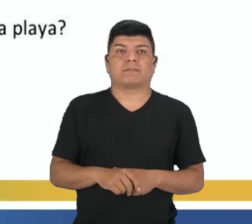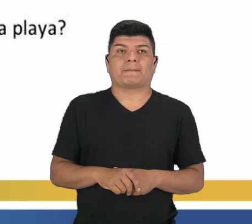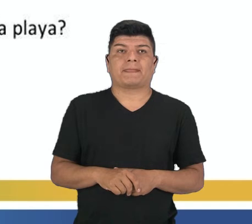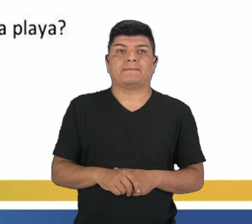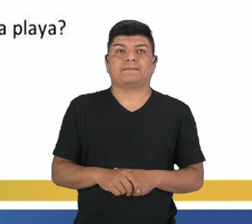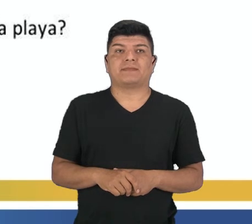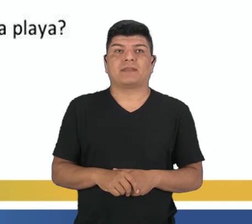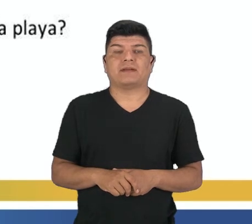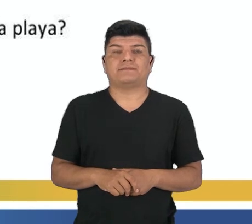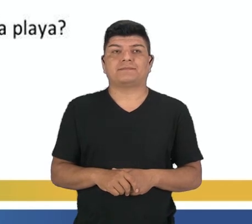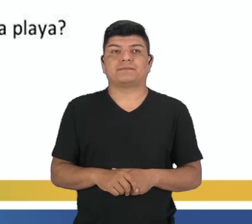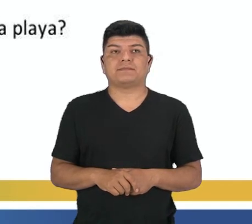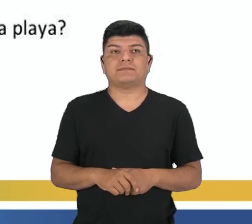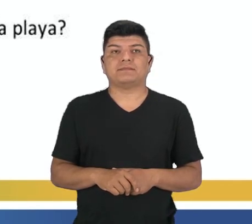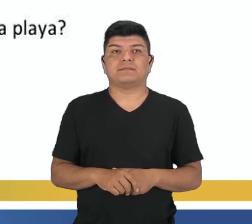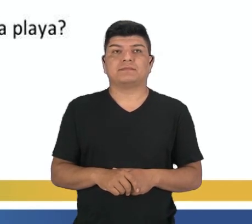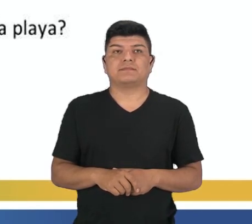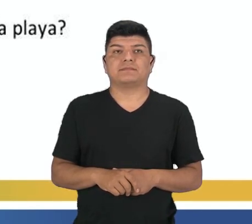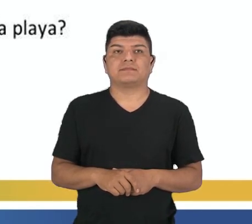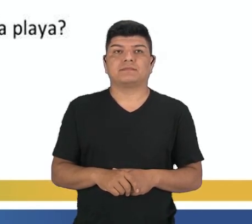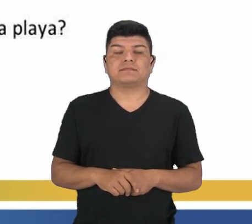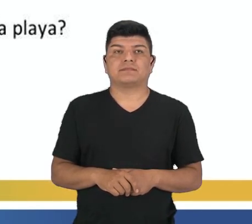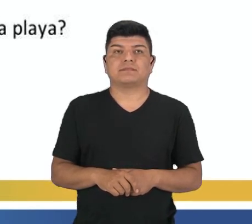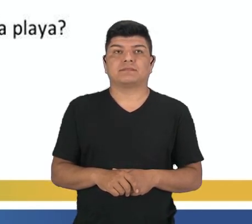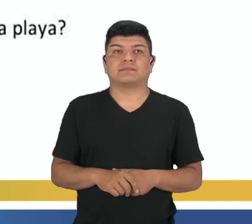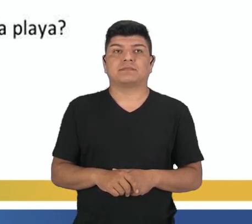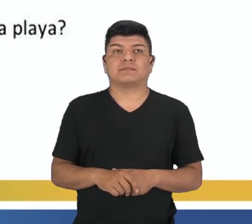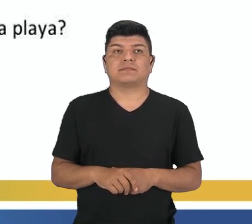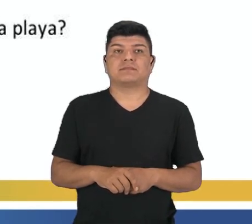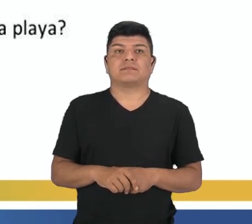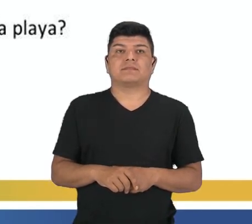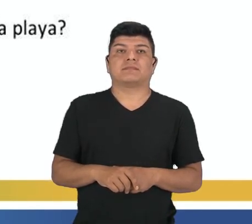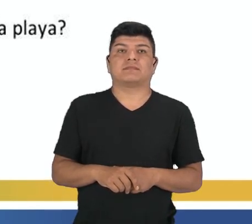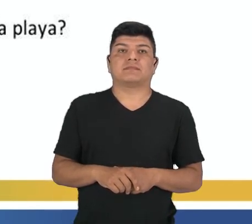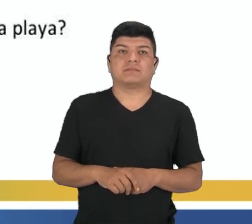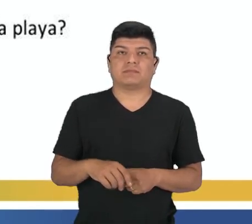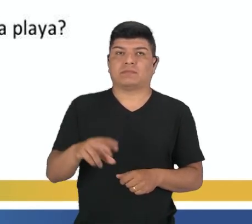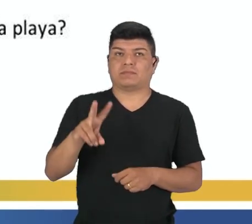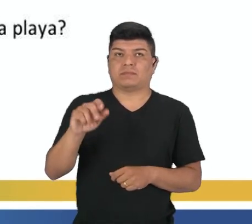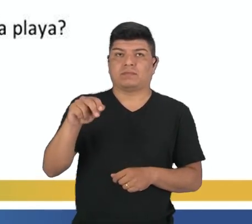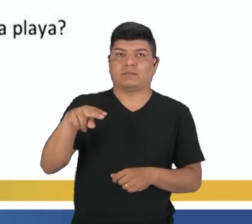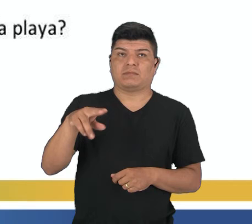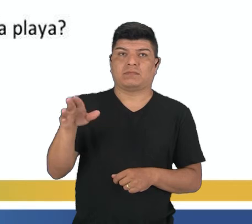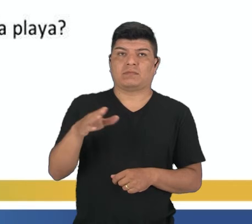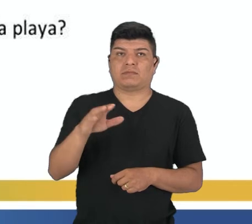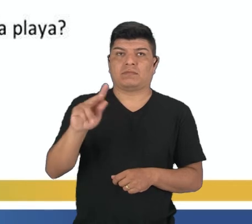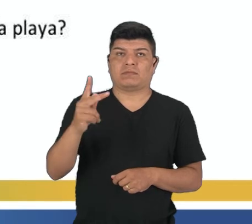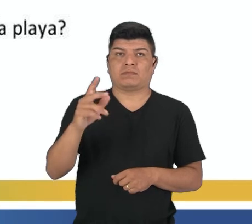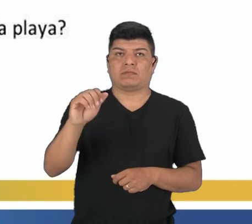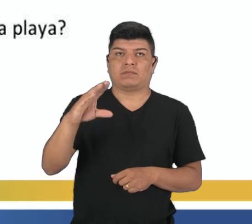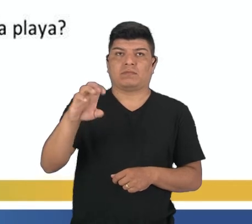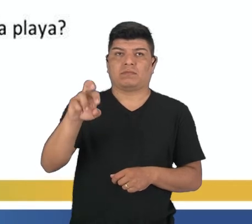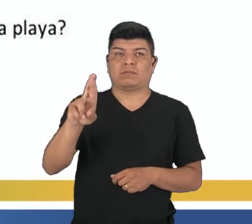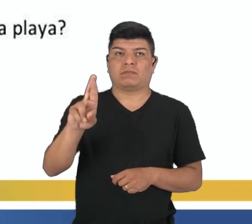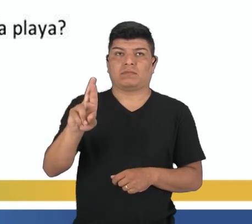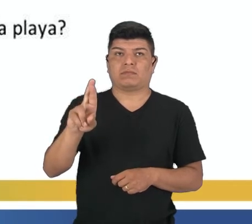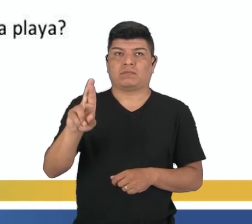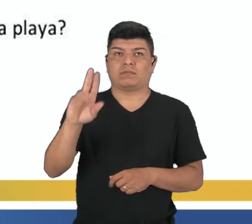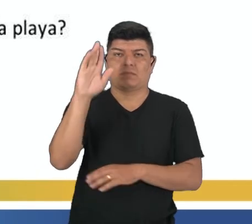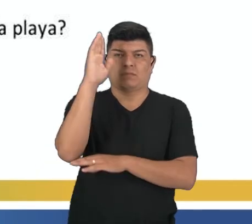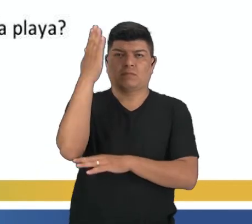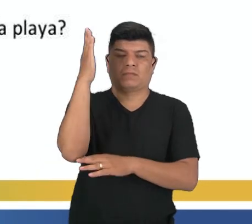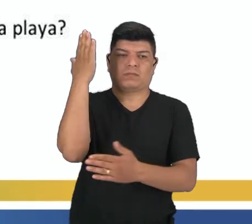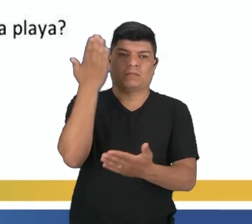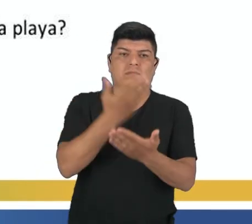levam na tábua, né? Ou seja, van a ser, né? Se eles levam na tábua, ou seja, eles levam uma prancha,